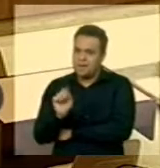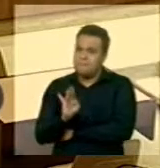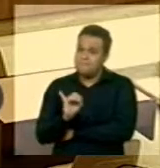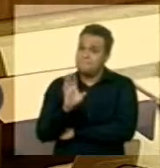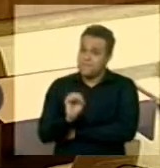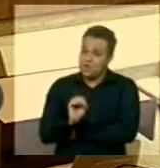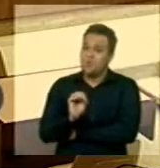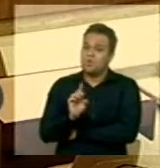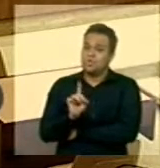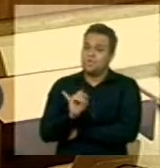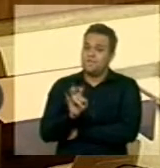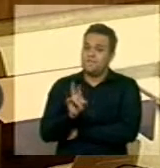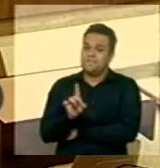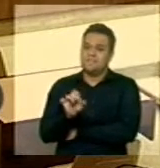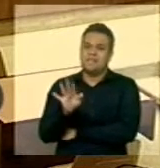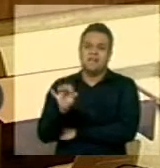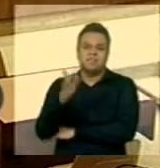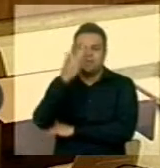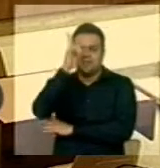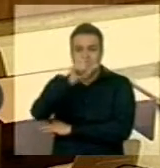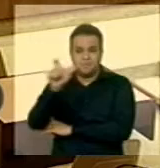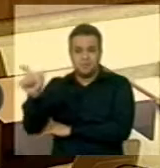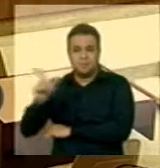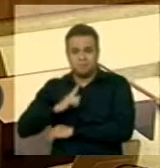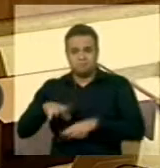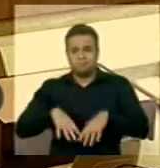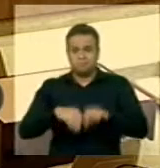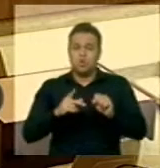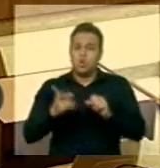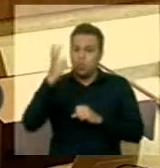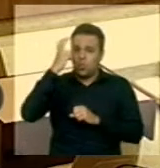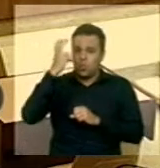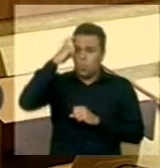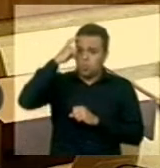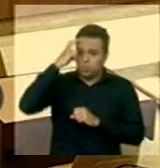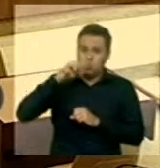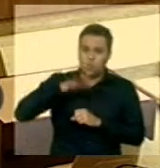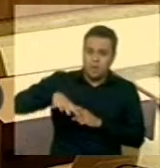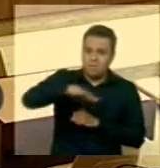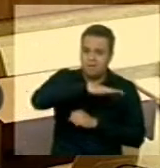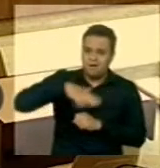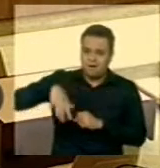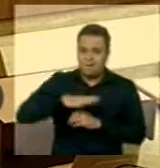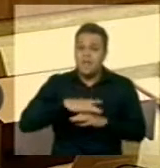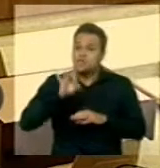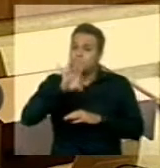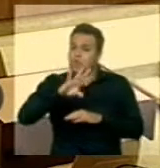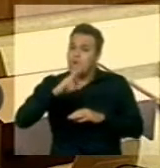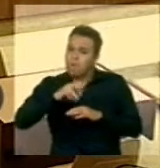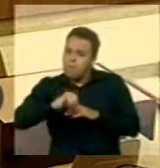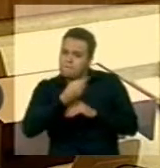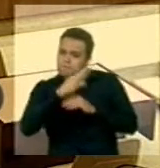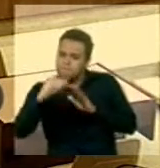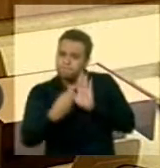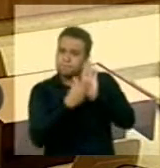biodiversidade e inclusão social dos pequenos proprietários que exercem cultura efetiva na área. Eu só incluiria exatamente